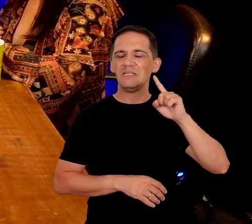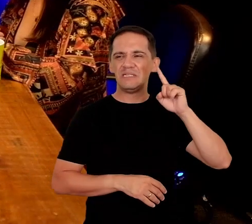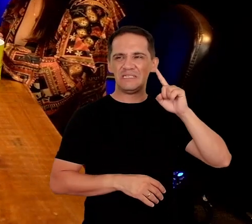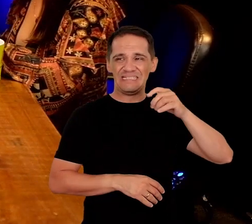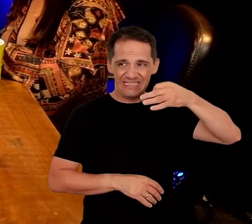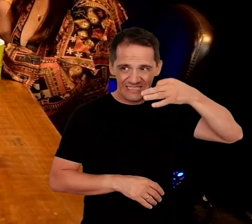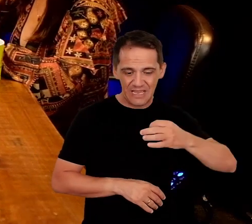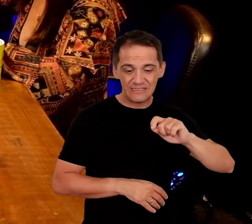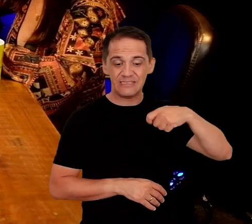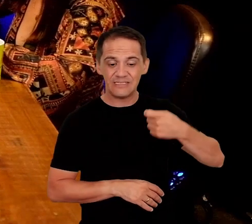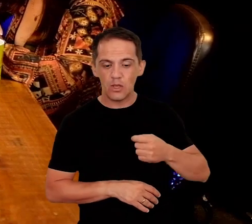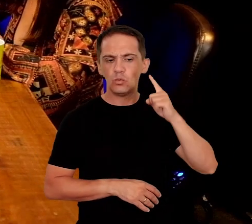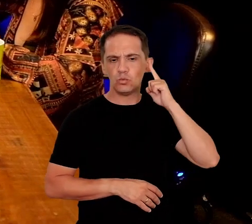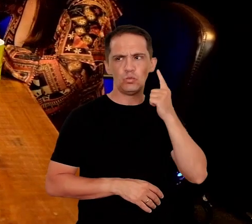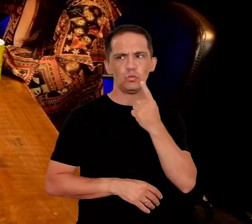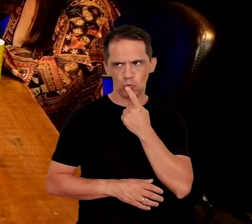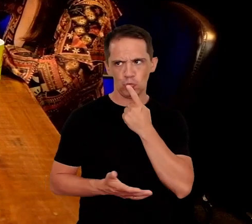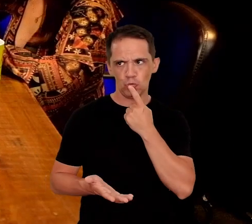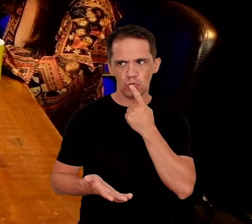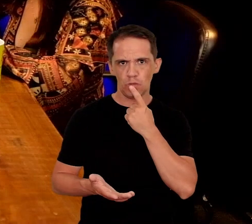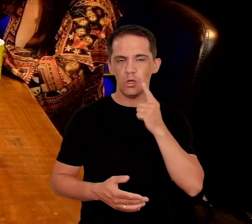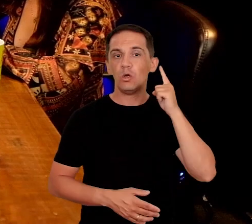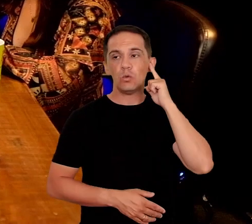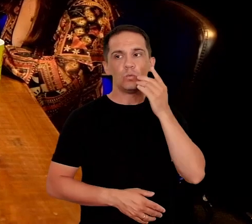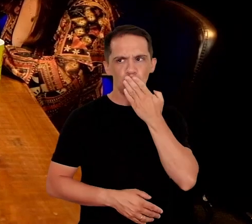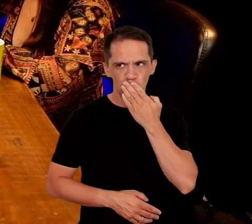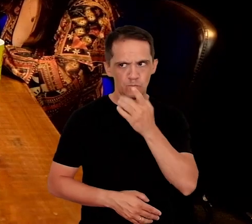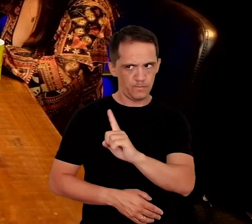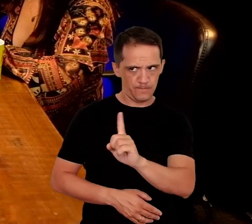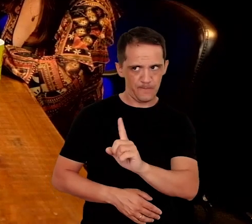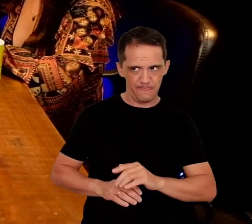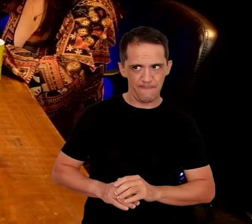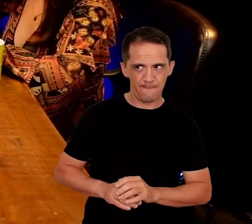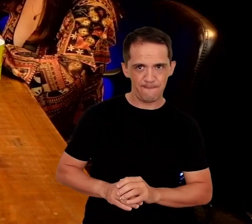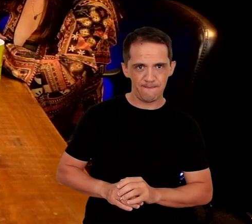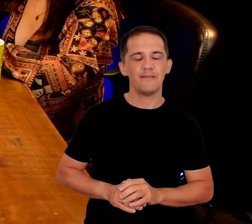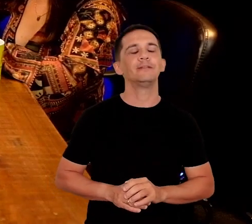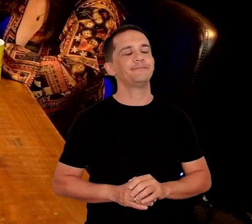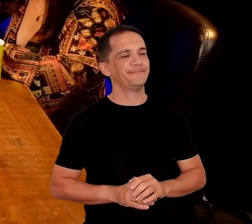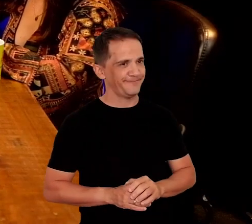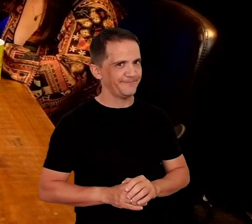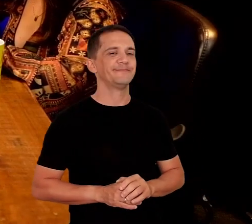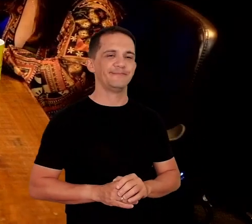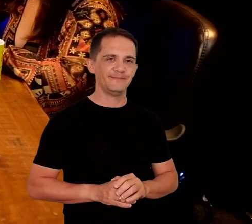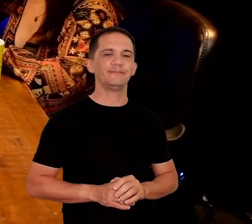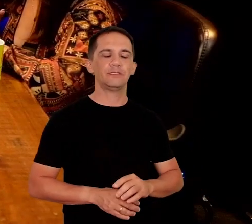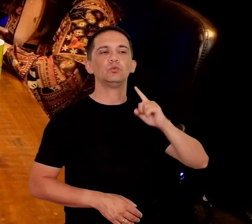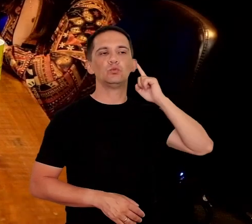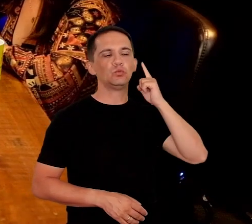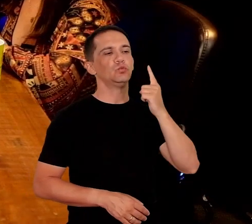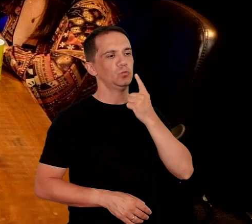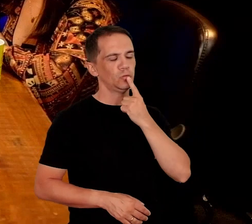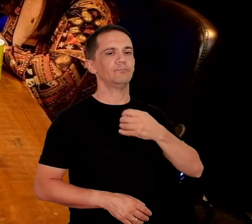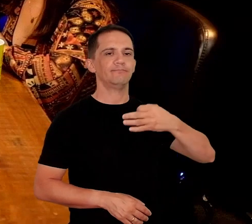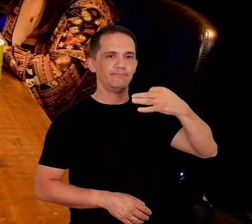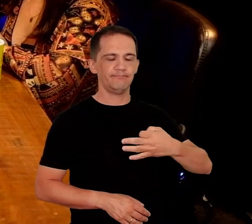pessoas, e eu também tenho a sensação que parece que está sendo agressivo de falar, né? Ofensiva. Ofensivo, é. Surdo. É. né? Daí quer Não. dar uma floreada, Não não. É